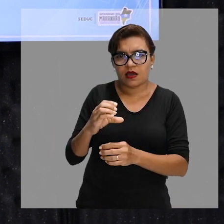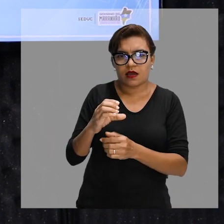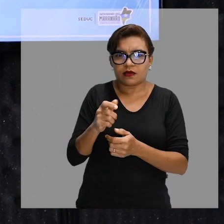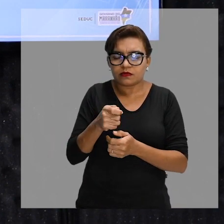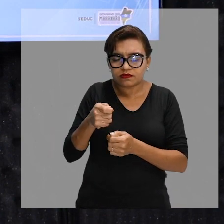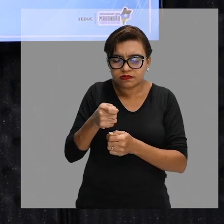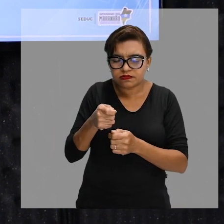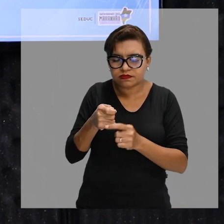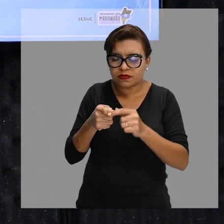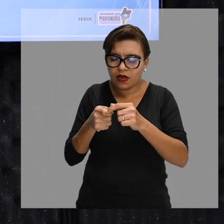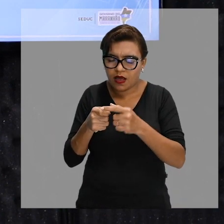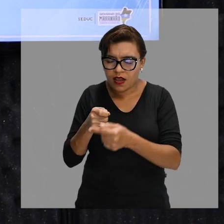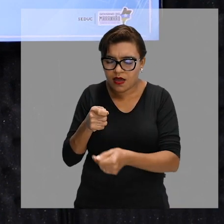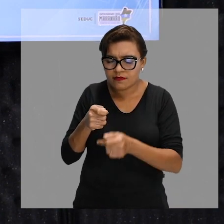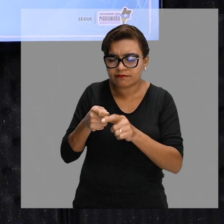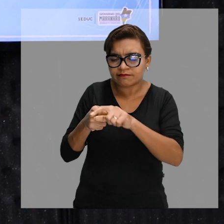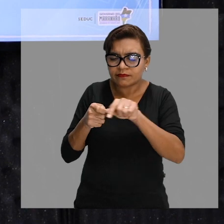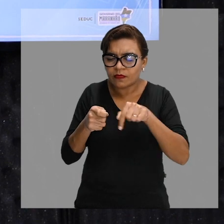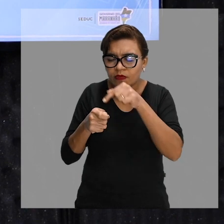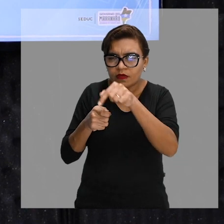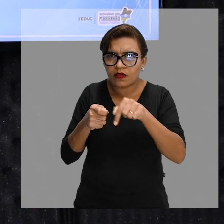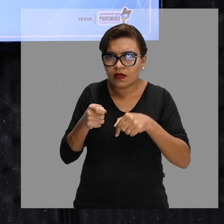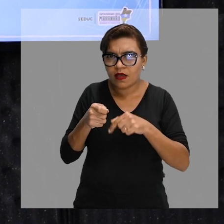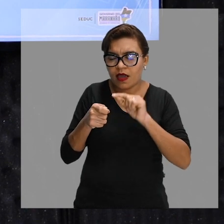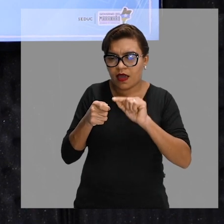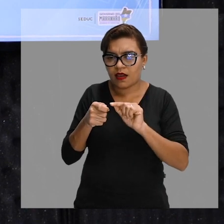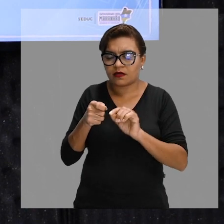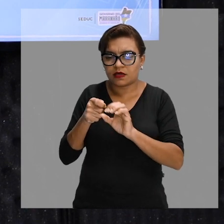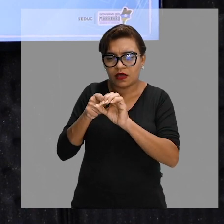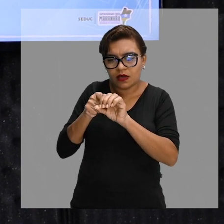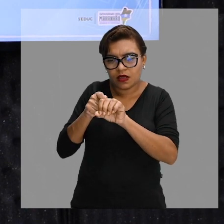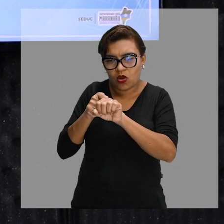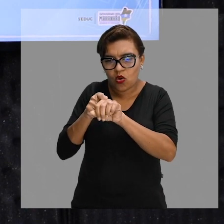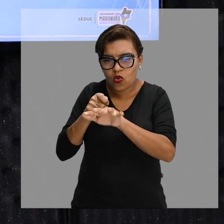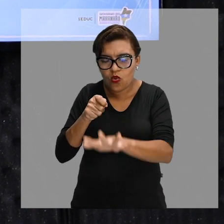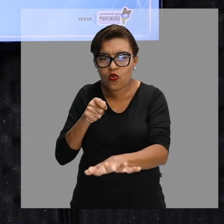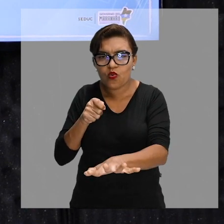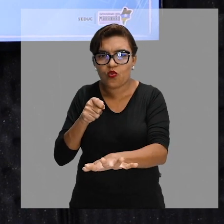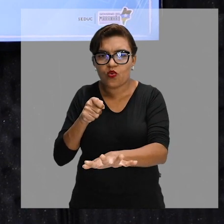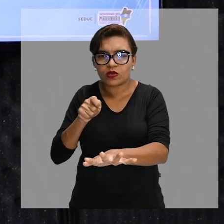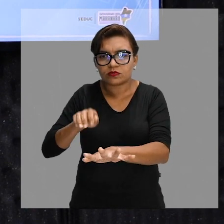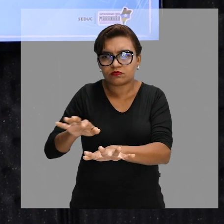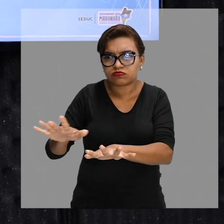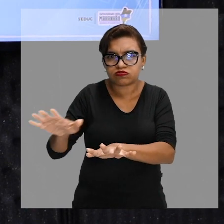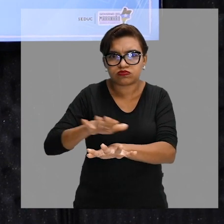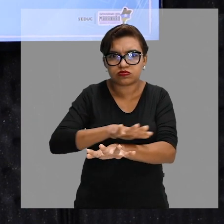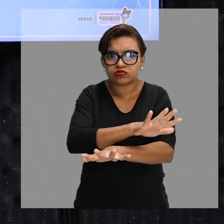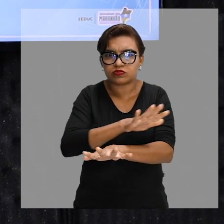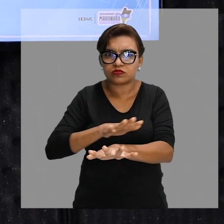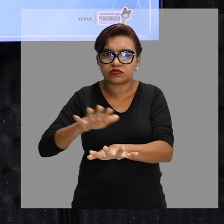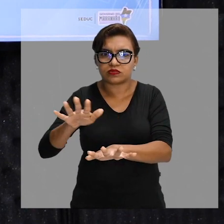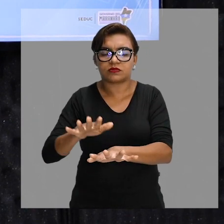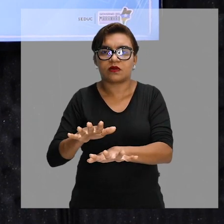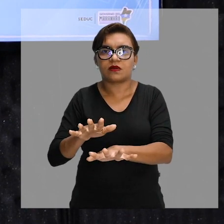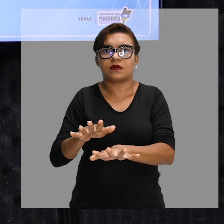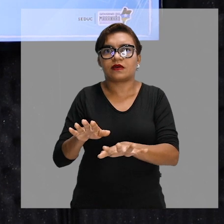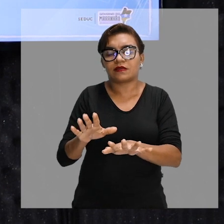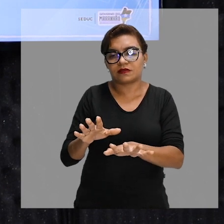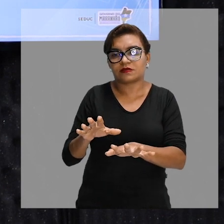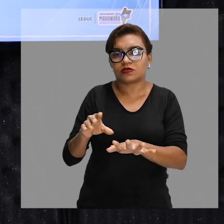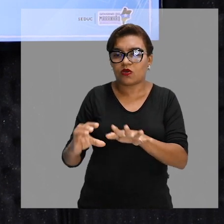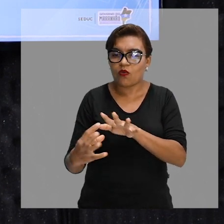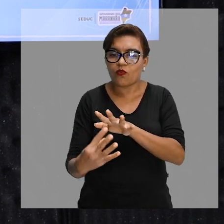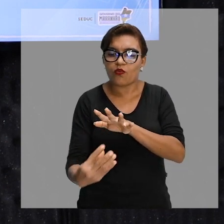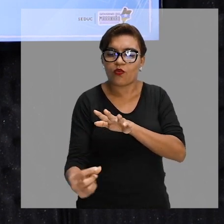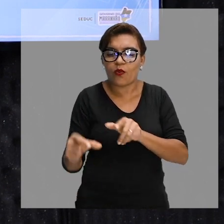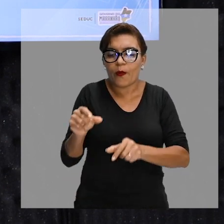convergente, ela tem a característica de desviar esses raios de luz, todos esses raios de luz, e concentrar eles em